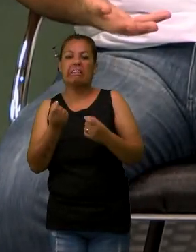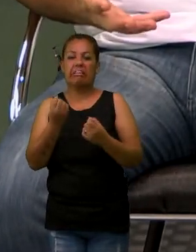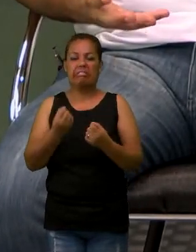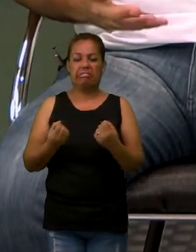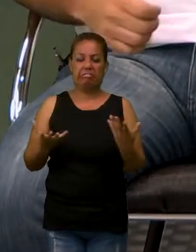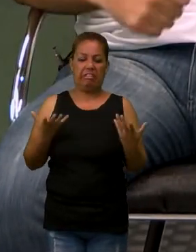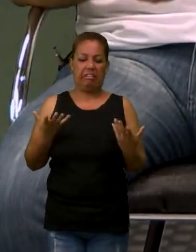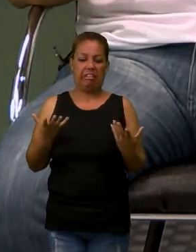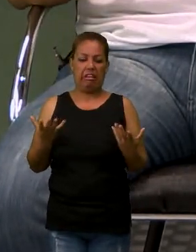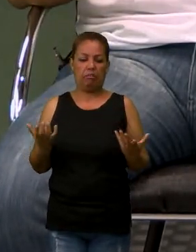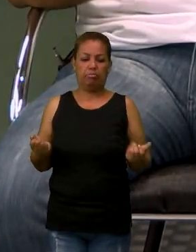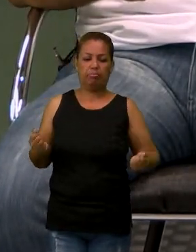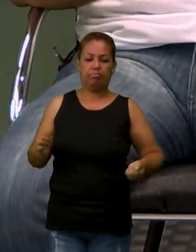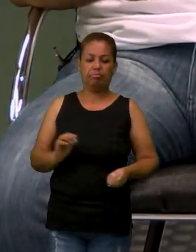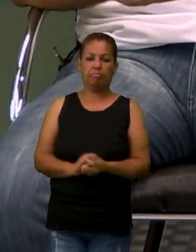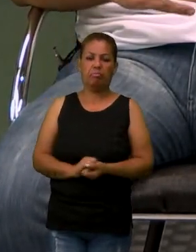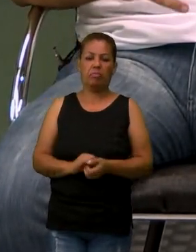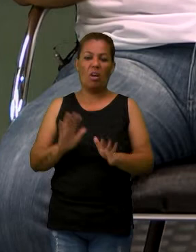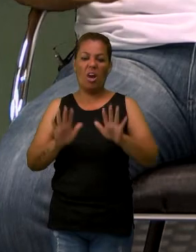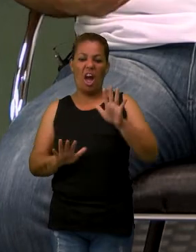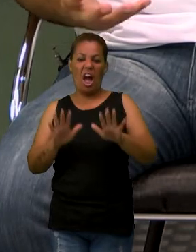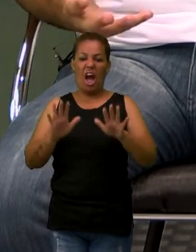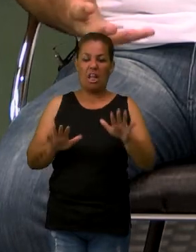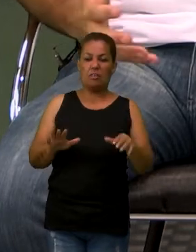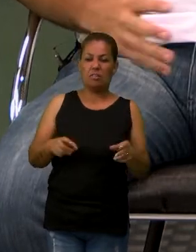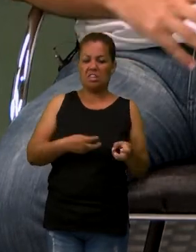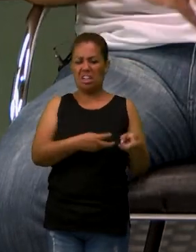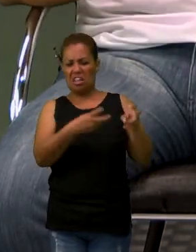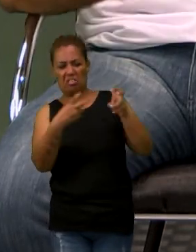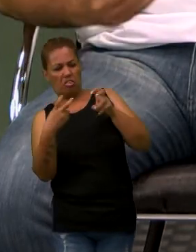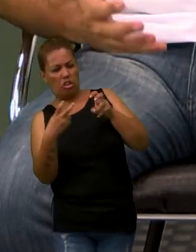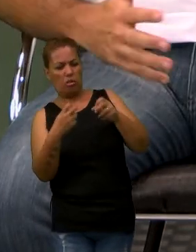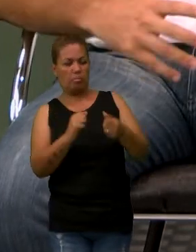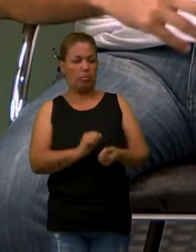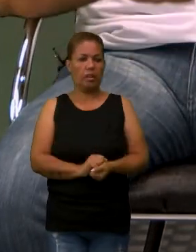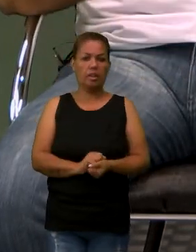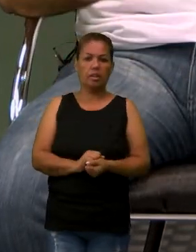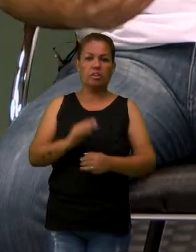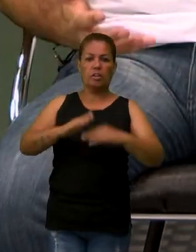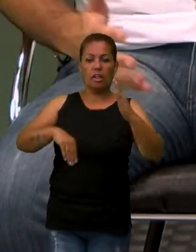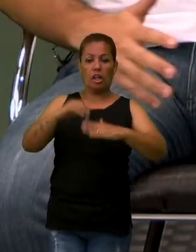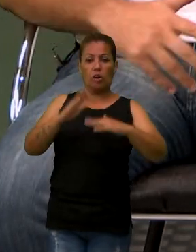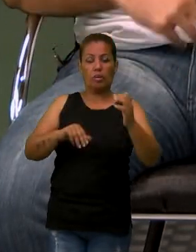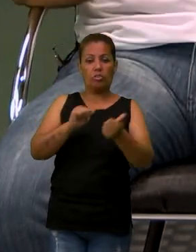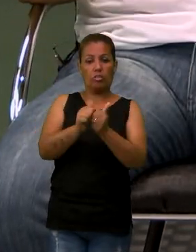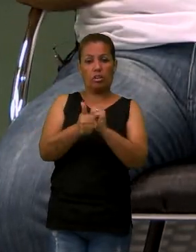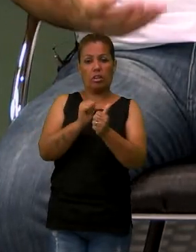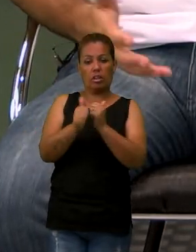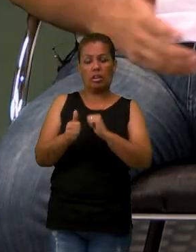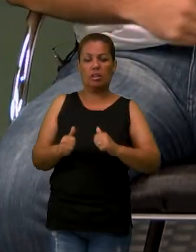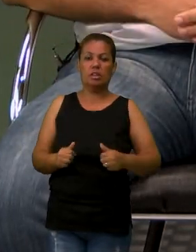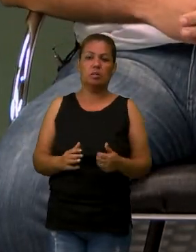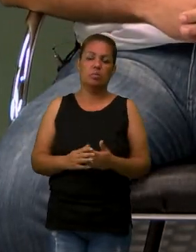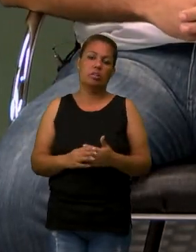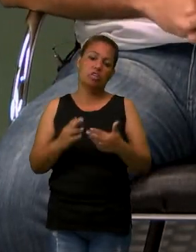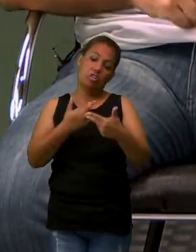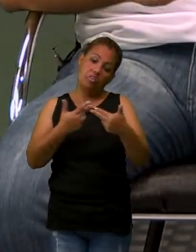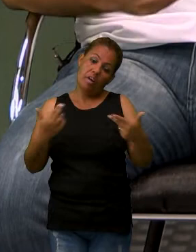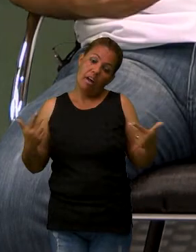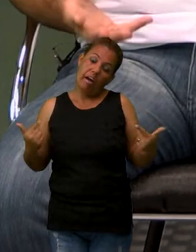interesse e você às vezes você nem vai perceber e vai já está praticando o esporte mais vezes